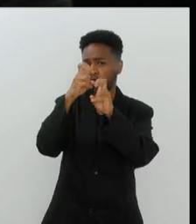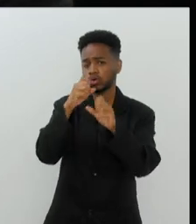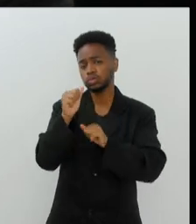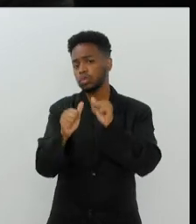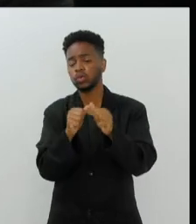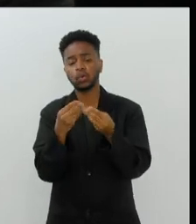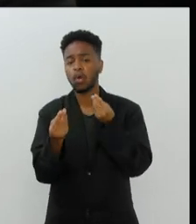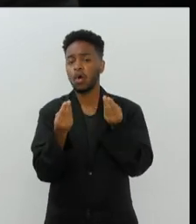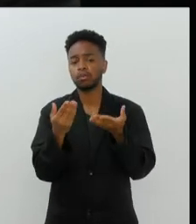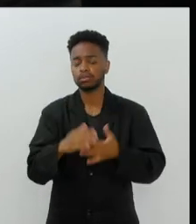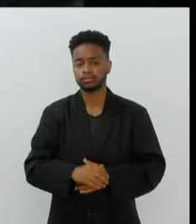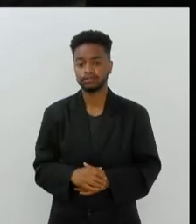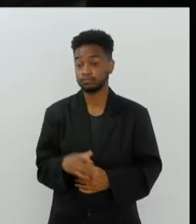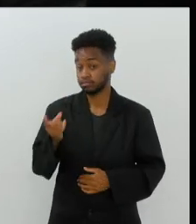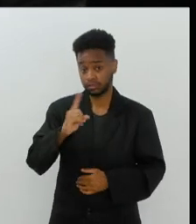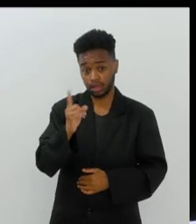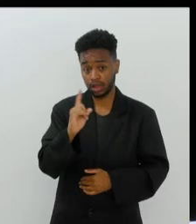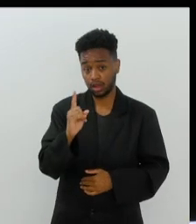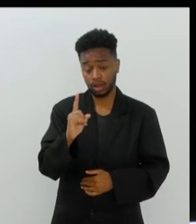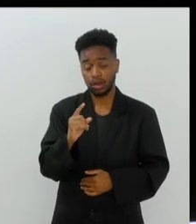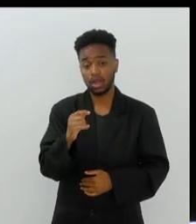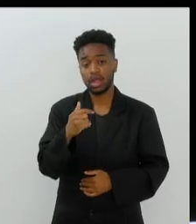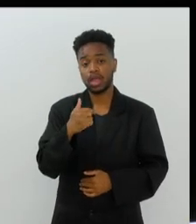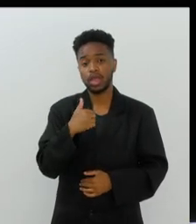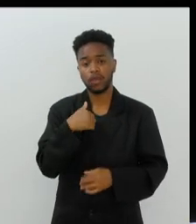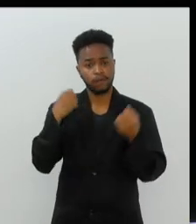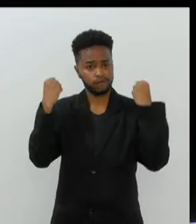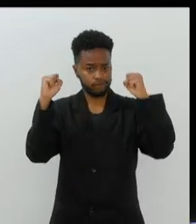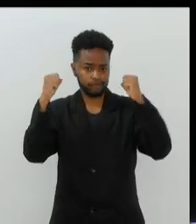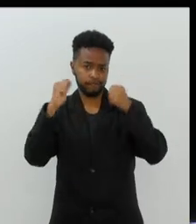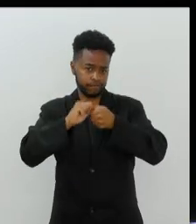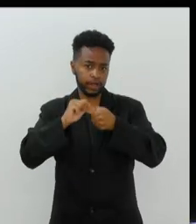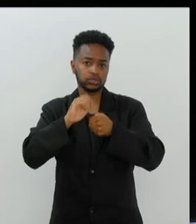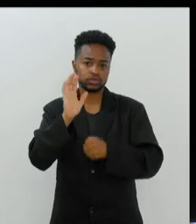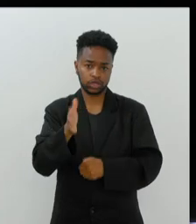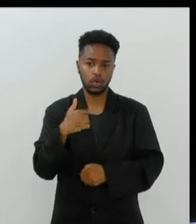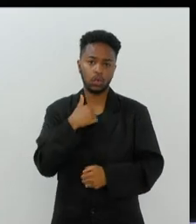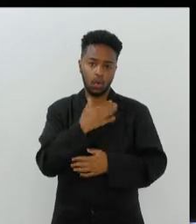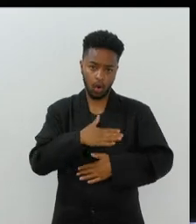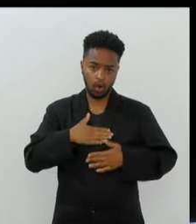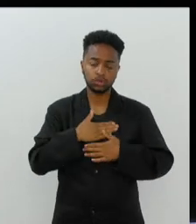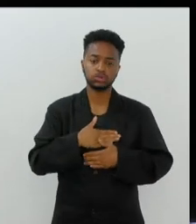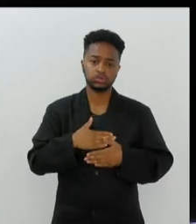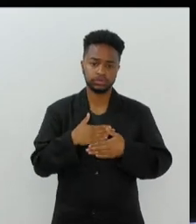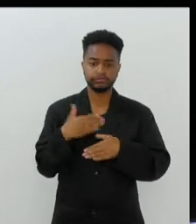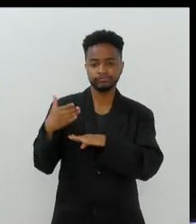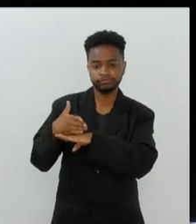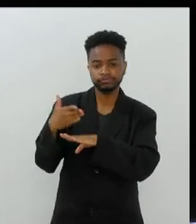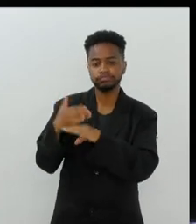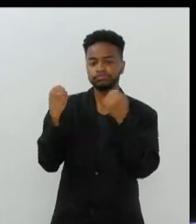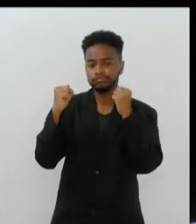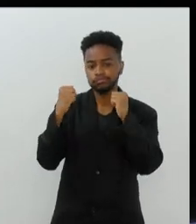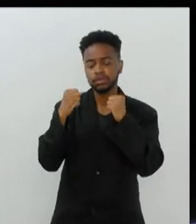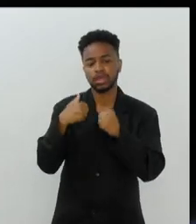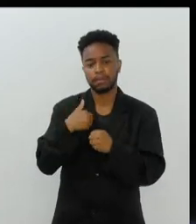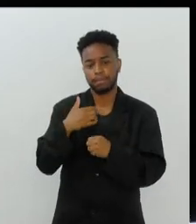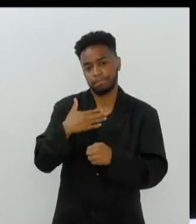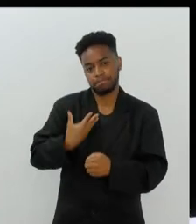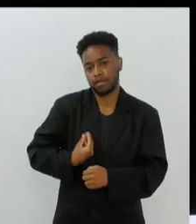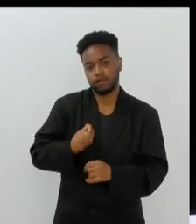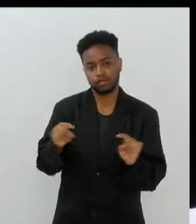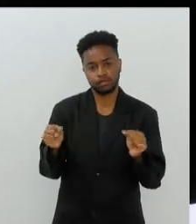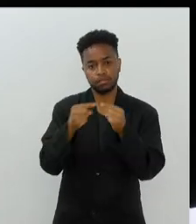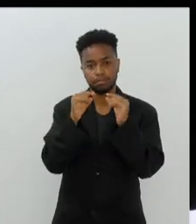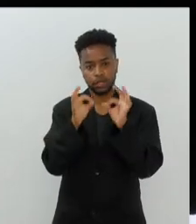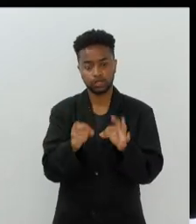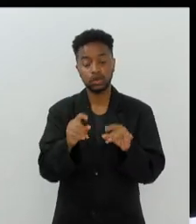intensifica, você muda alguma coisa? Não, o meu, assim, eu faço musculação para a vida, eu gosto muito, para mim já é um estilo